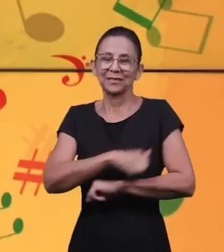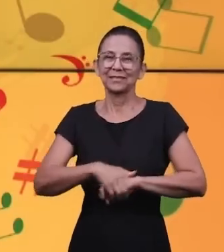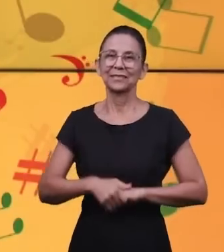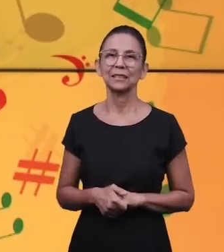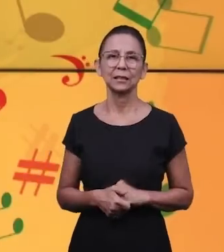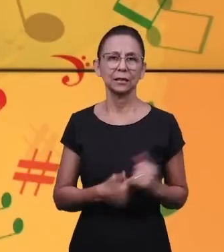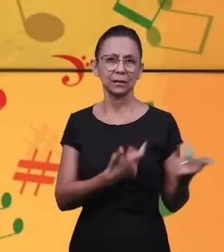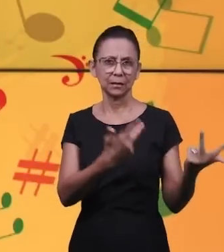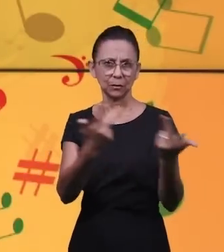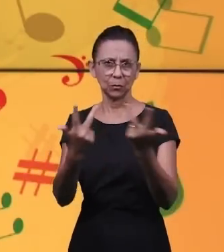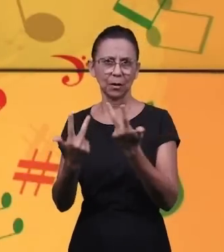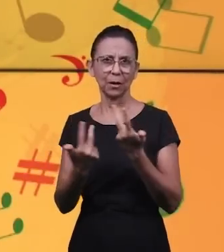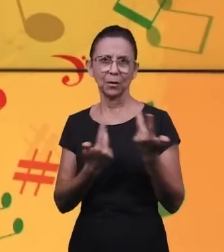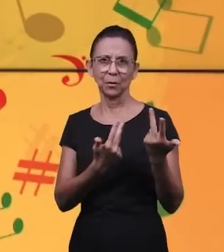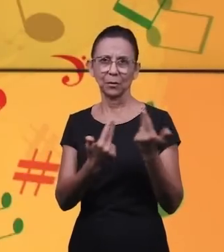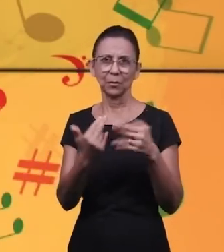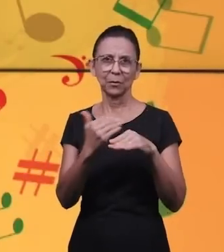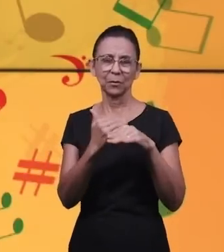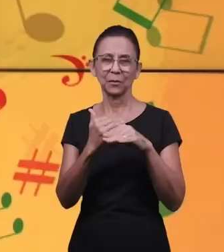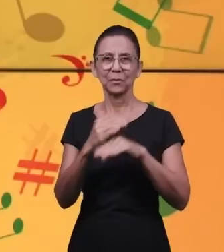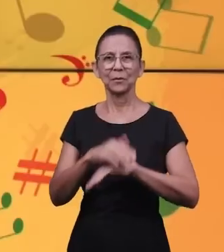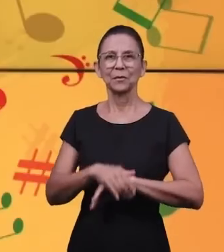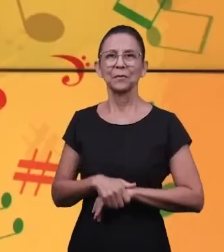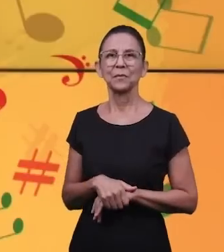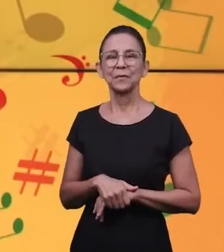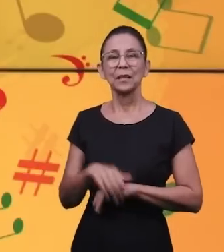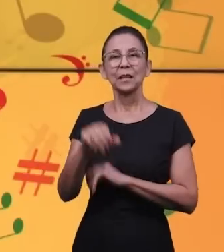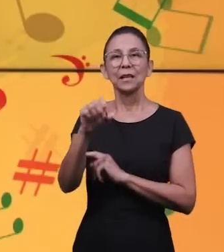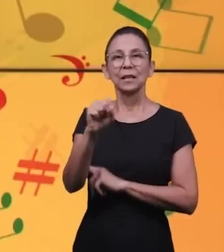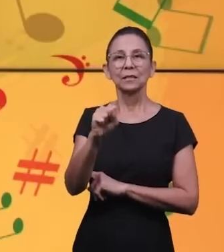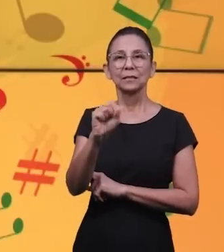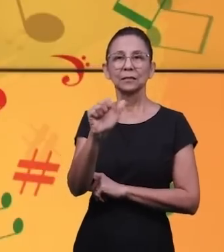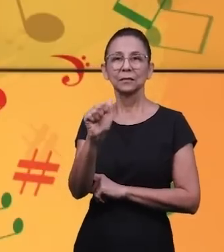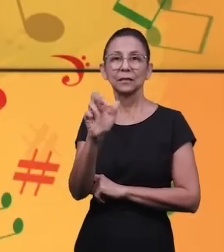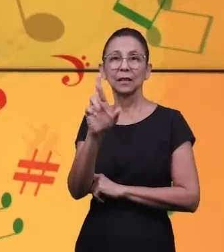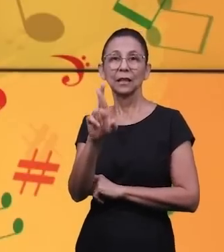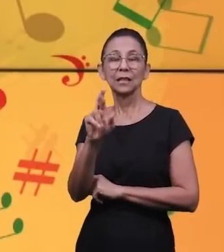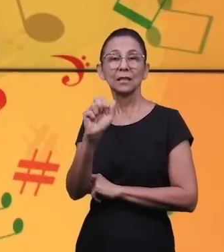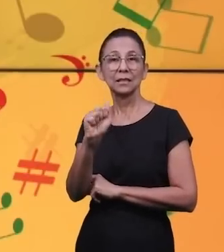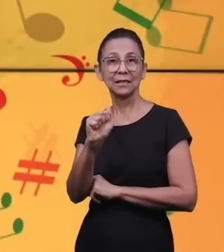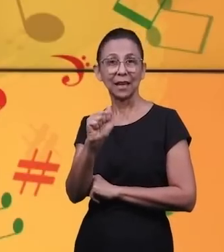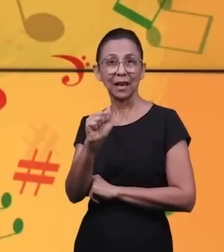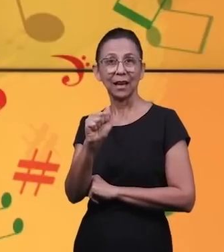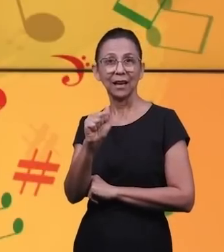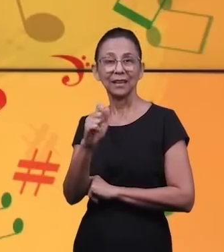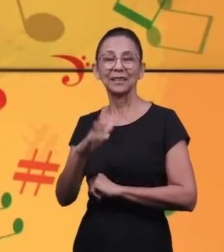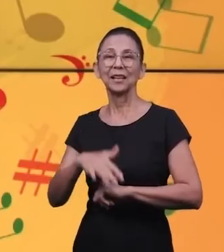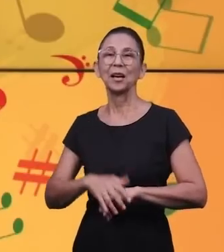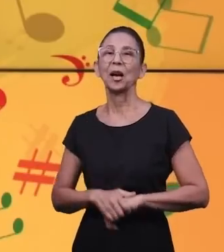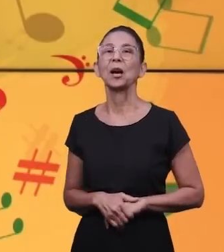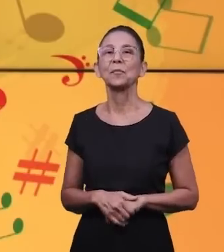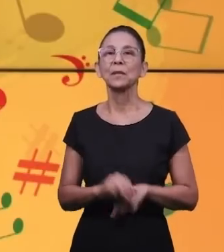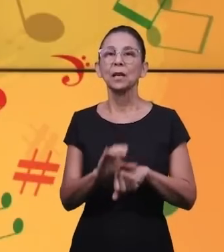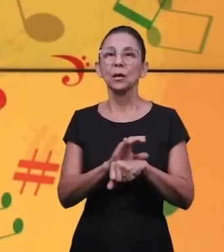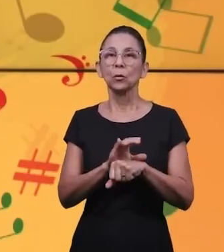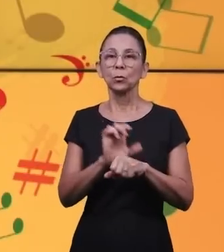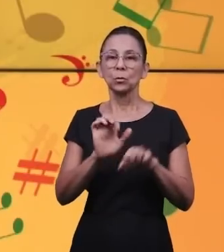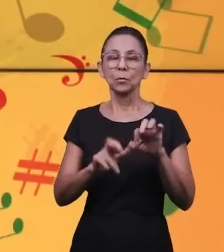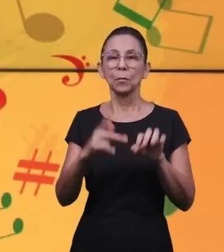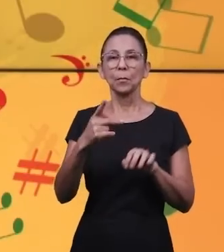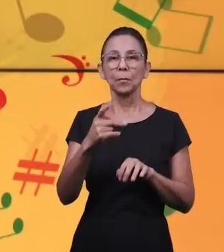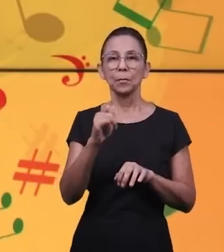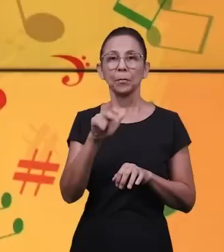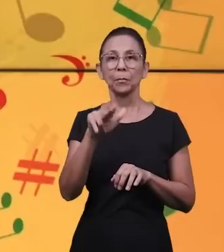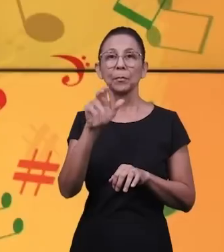como todos vocês, a Sara de Vasconcelos Canal. que faz curso de piano, mas o